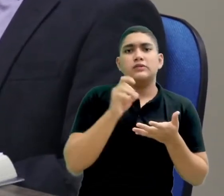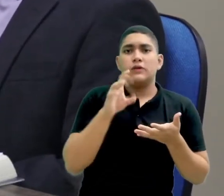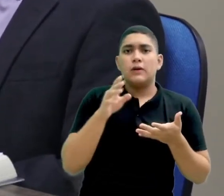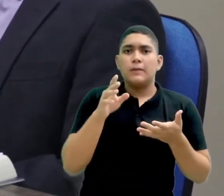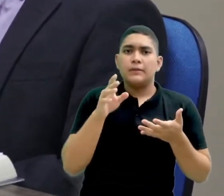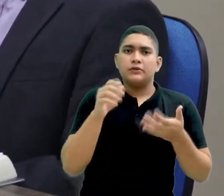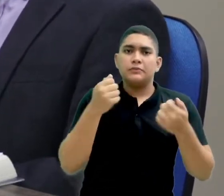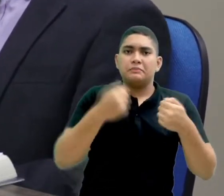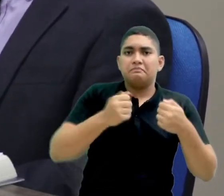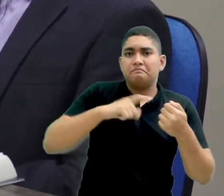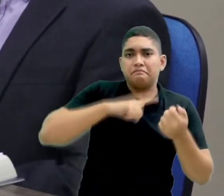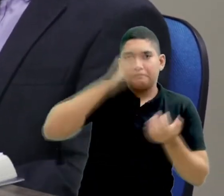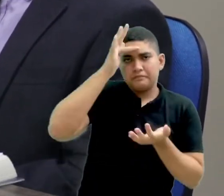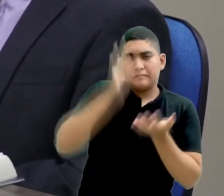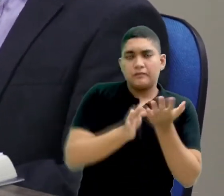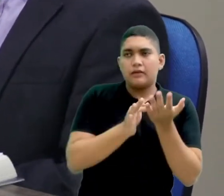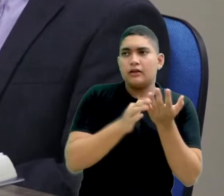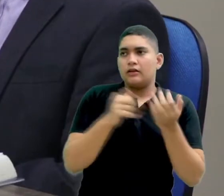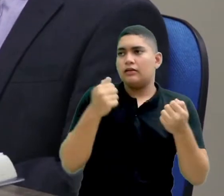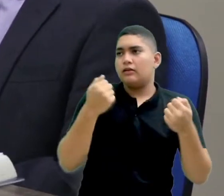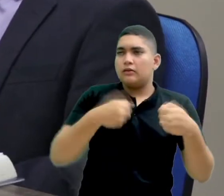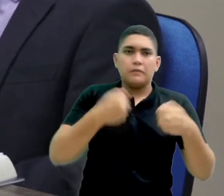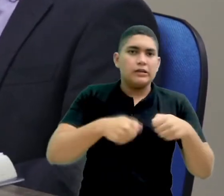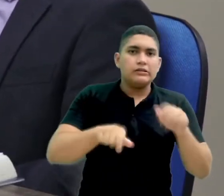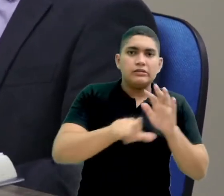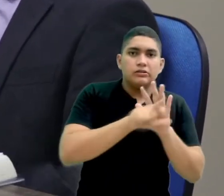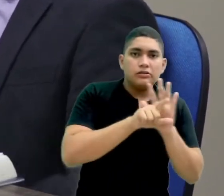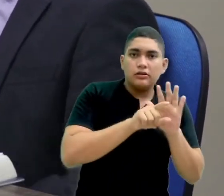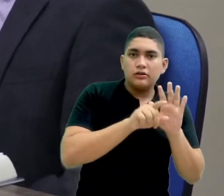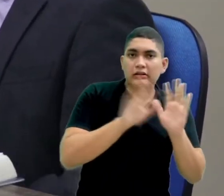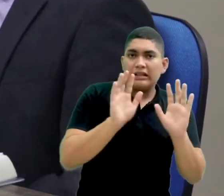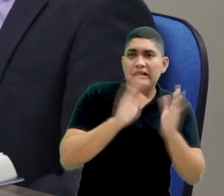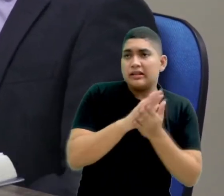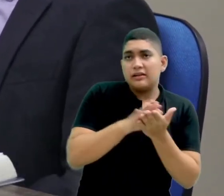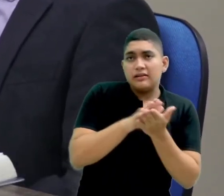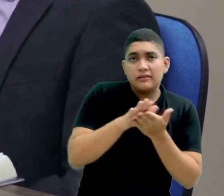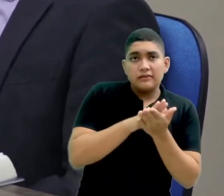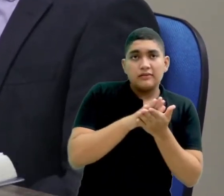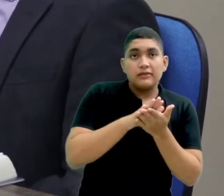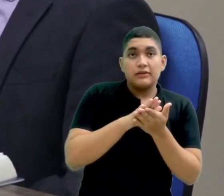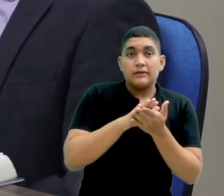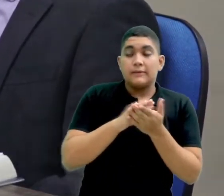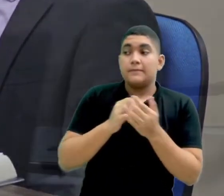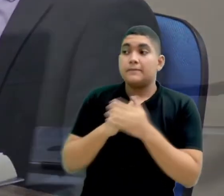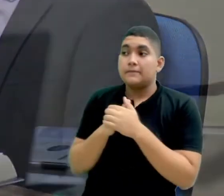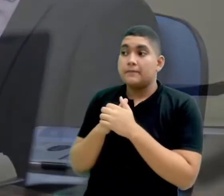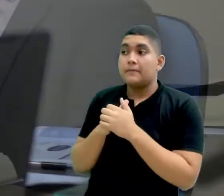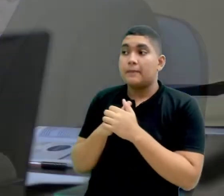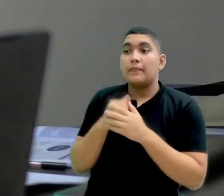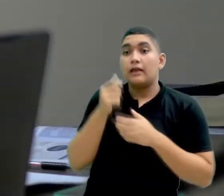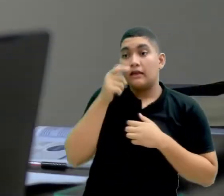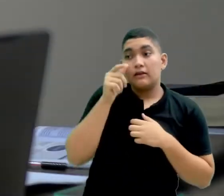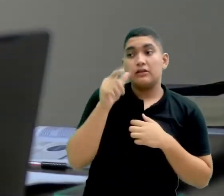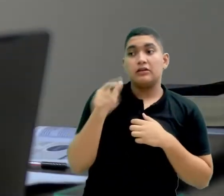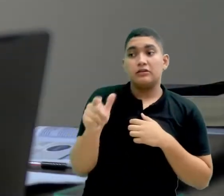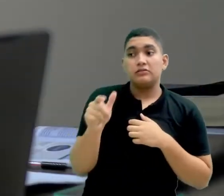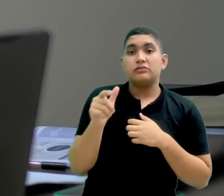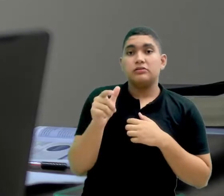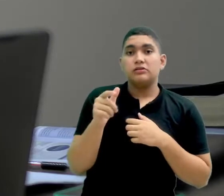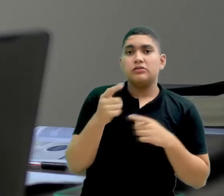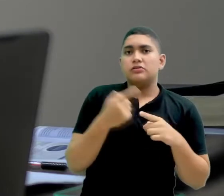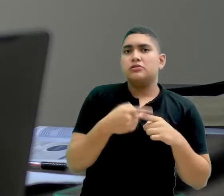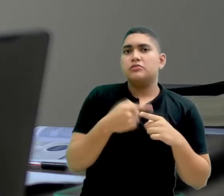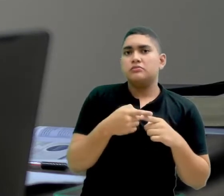Não precisa ter uma lei moral, nenhuma regra, nada. E é muito interessante isso, né?